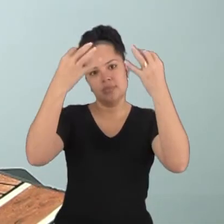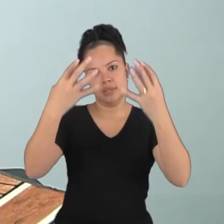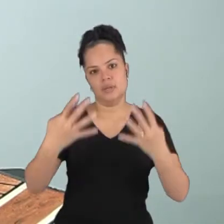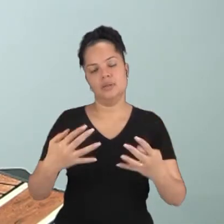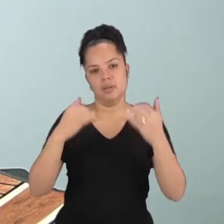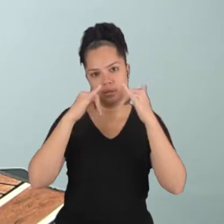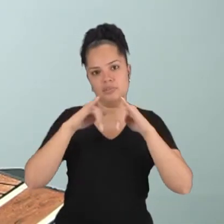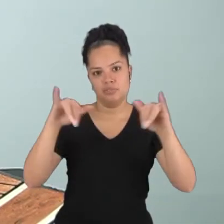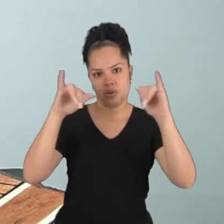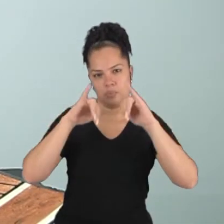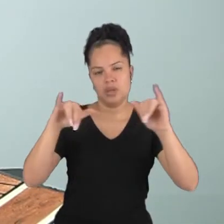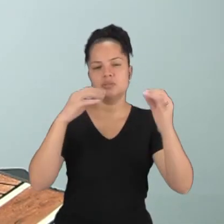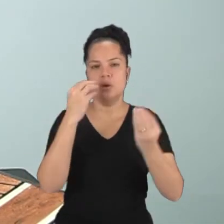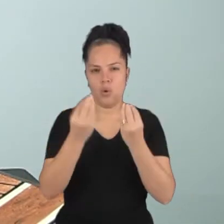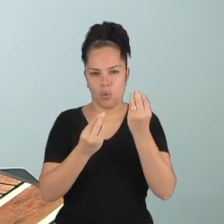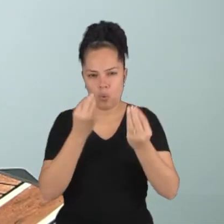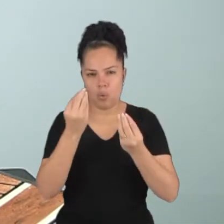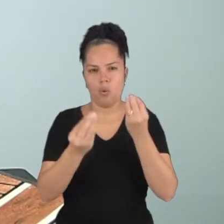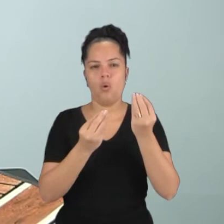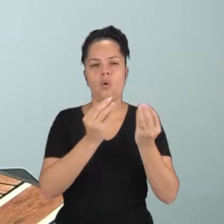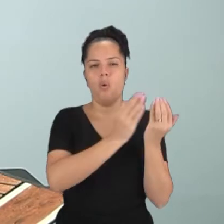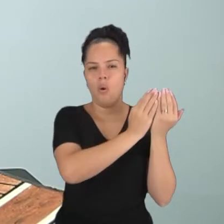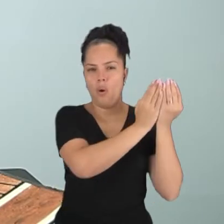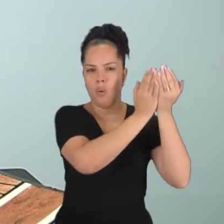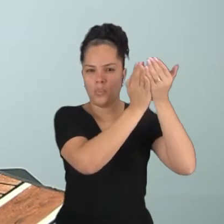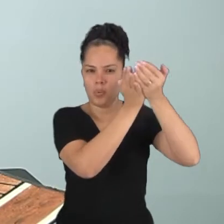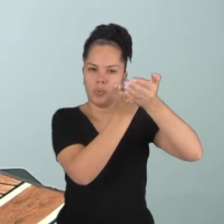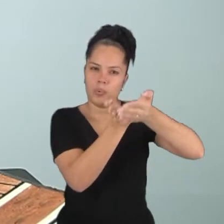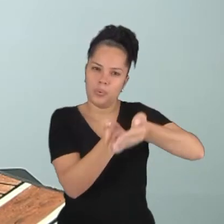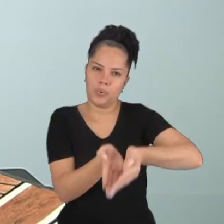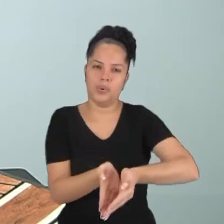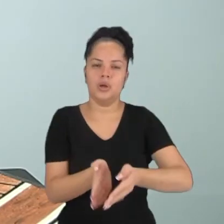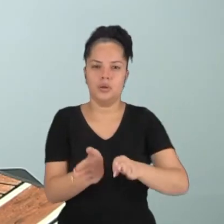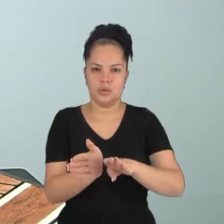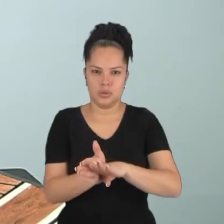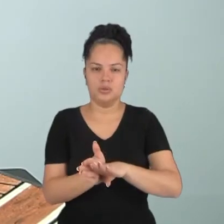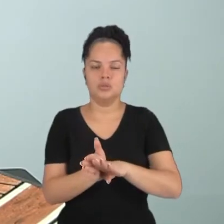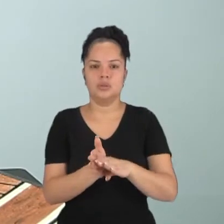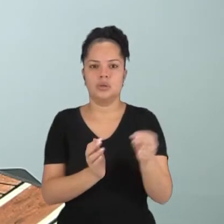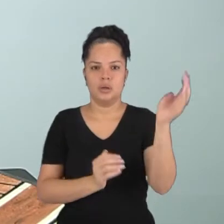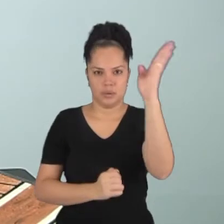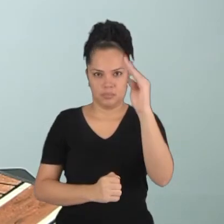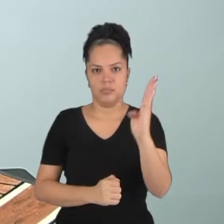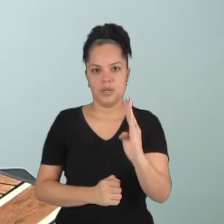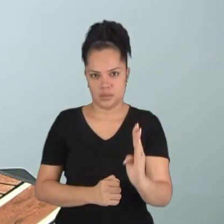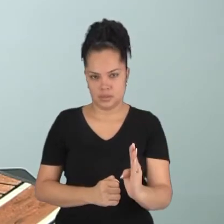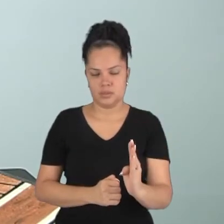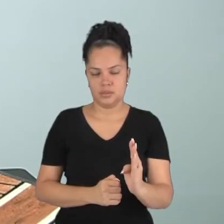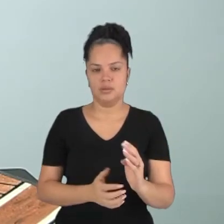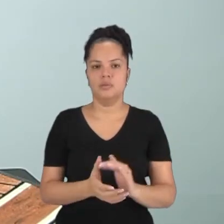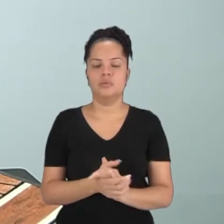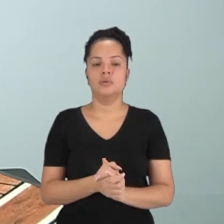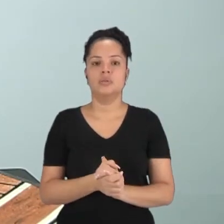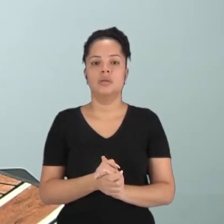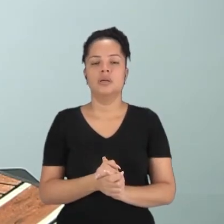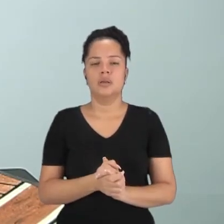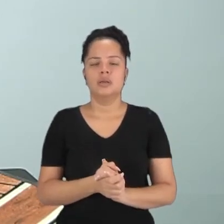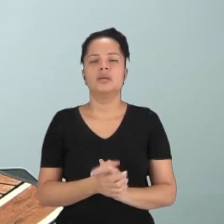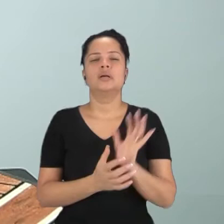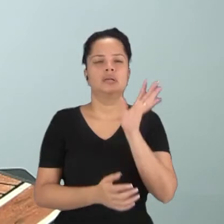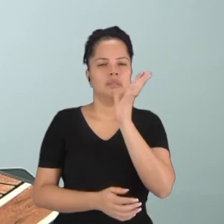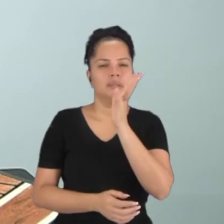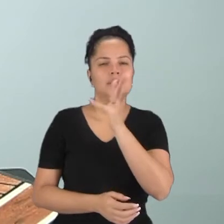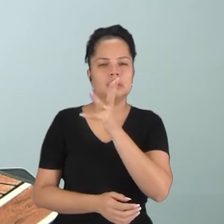informação sobre como foi esse trajeto, né, dos negros até chegarem aqui ao Brasil, né, e eles passavam dias e